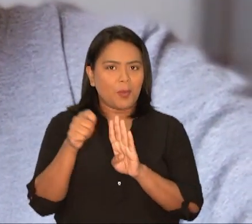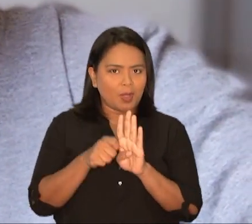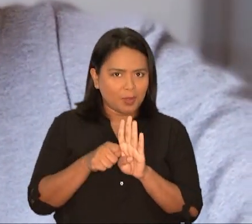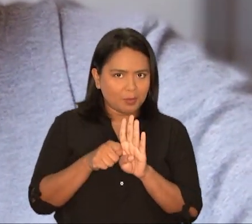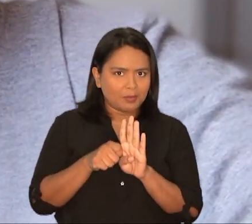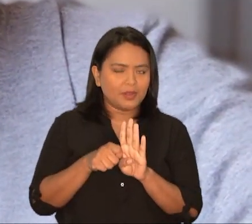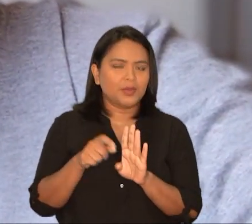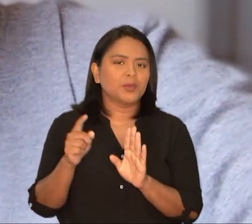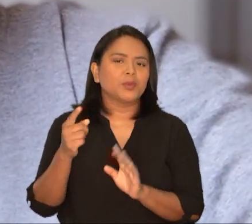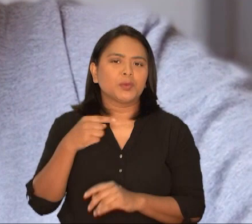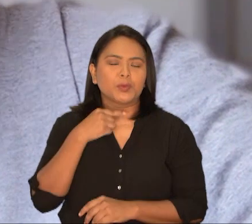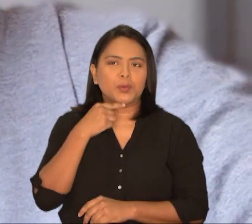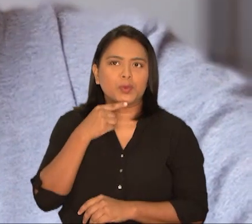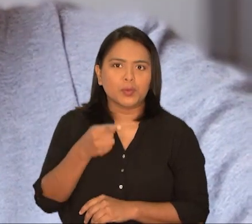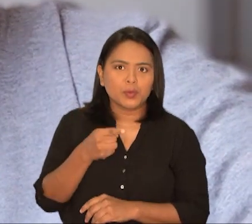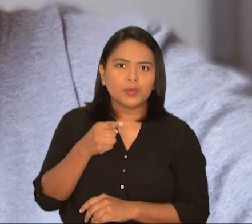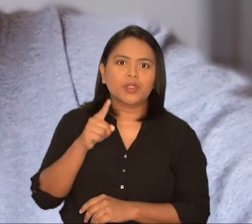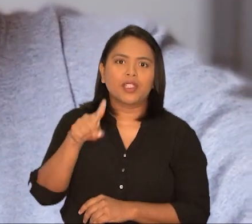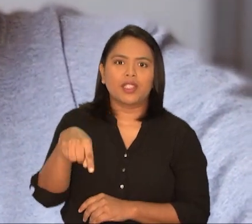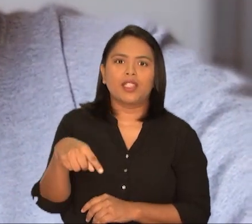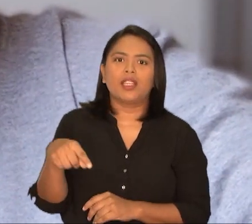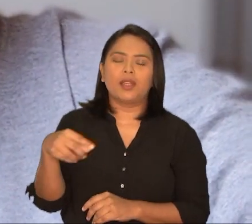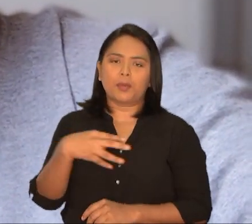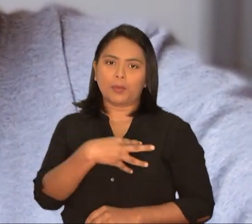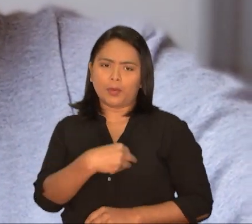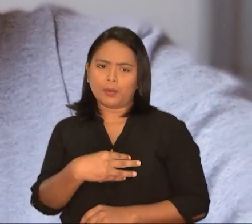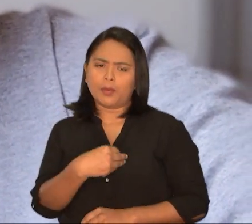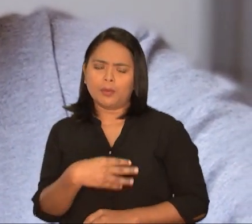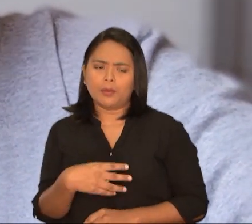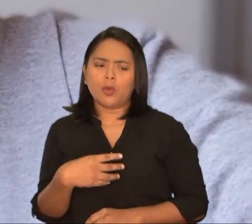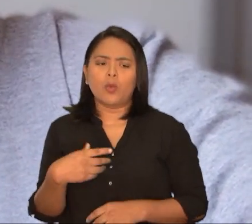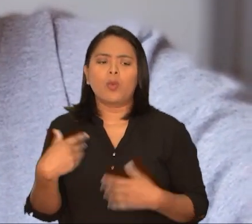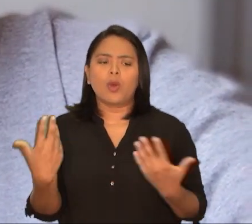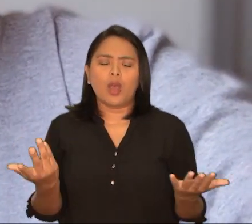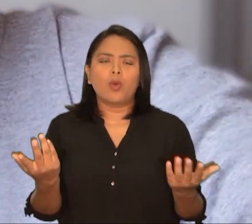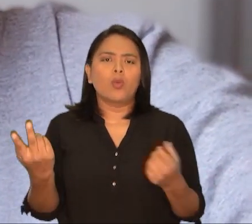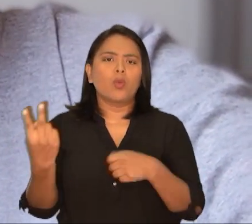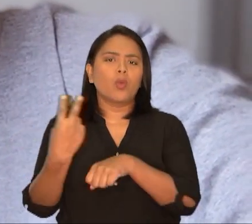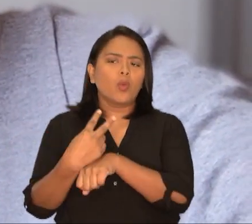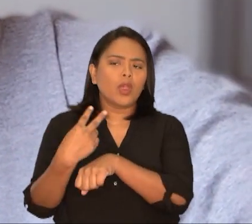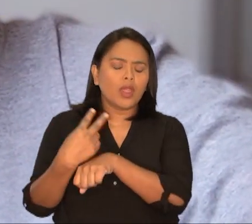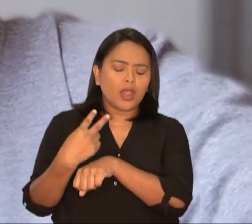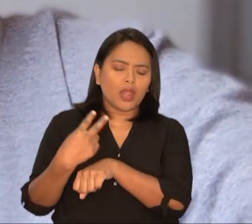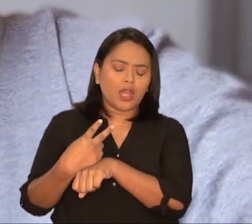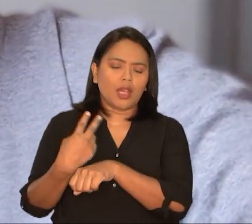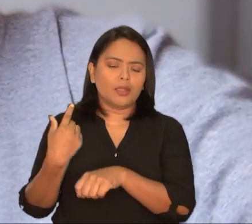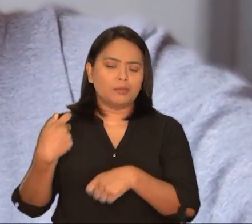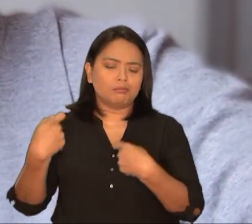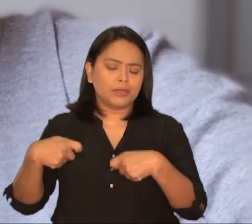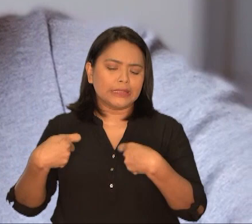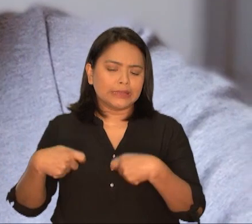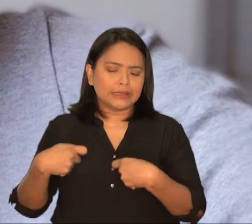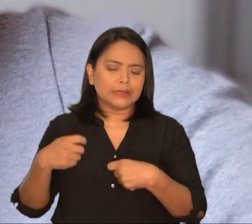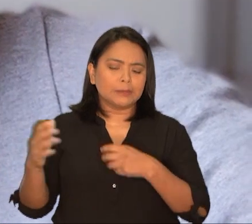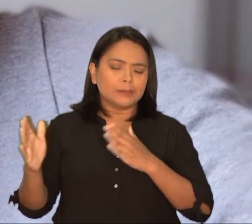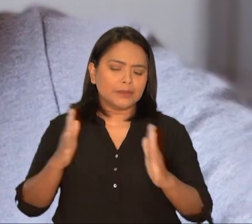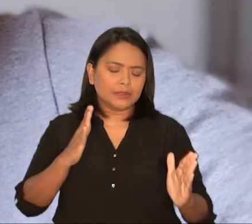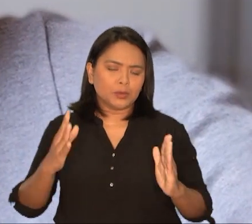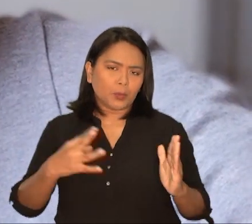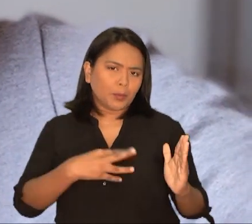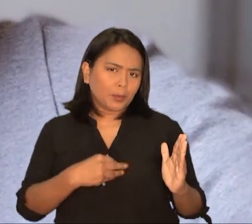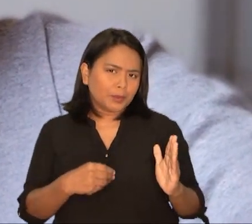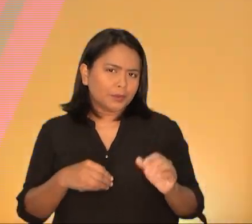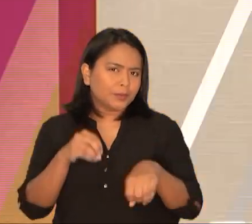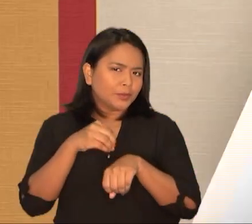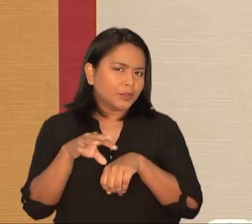sobre amamentação. Quais os cuidados que eu devo ter durante a amamentação? Quais são as dicas? Me